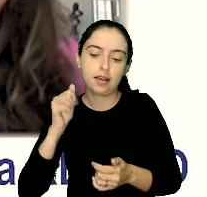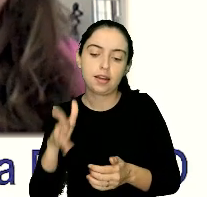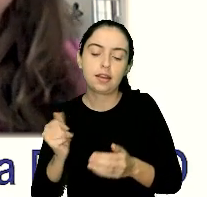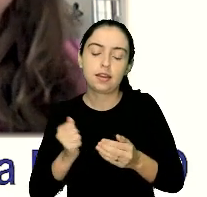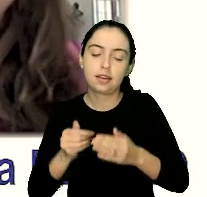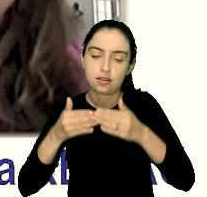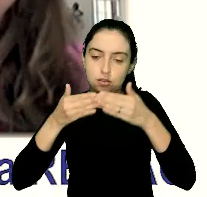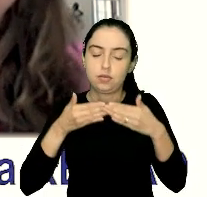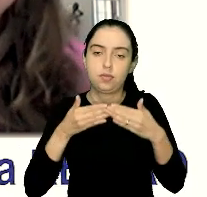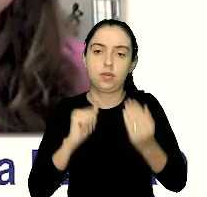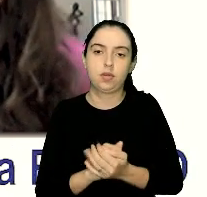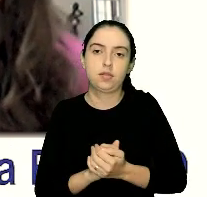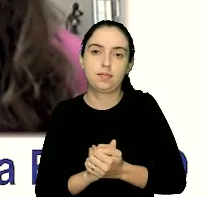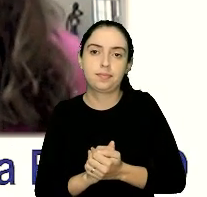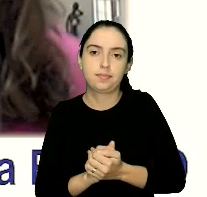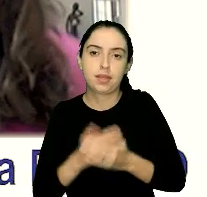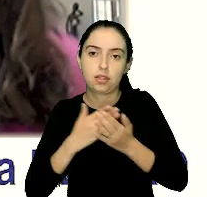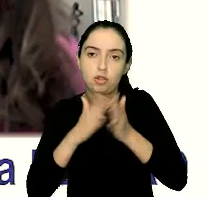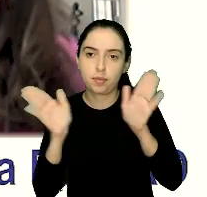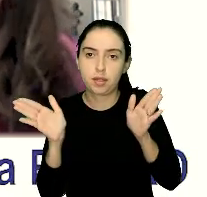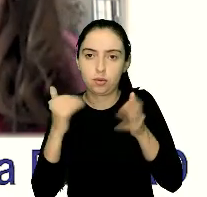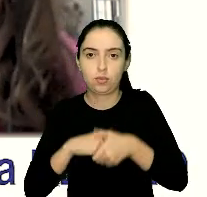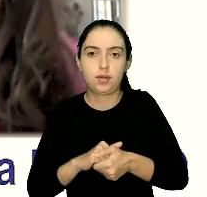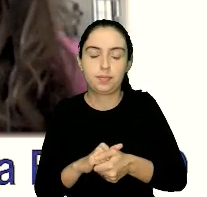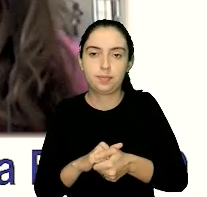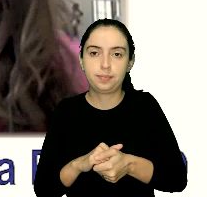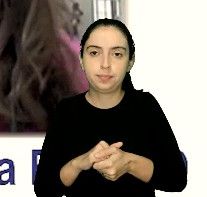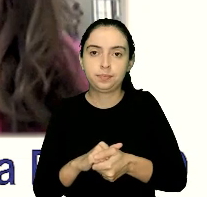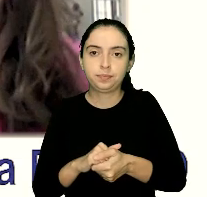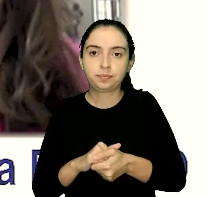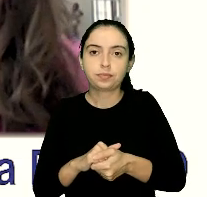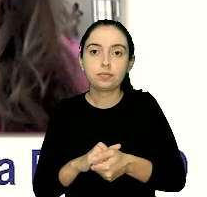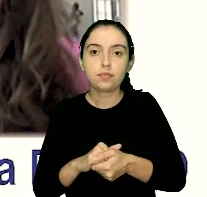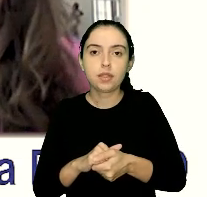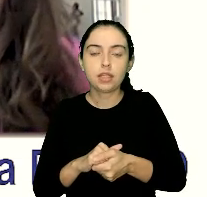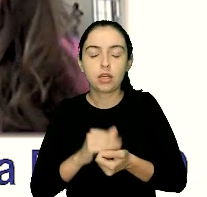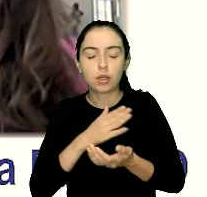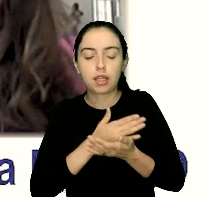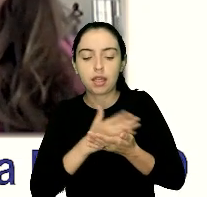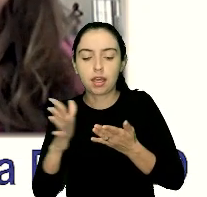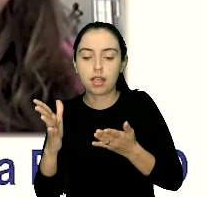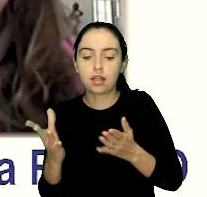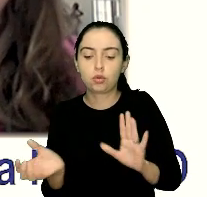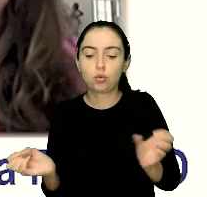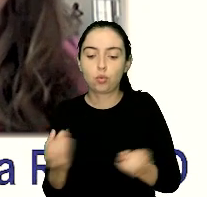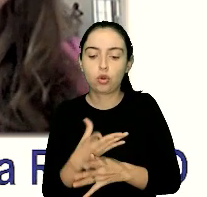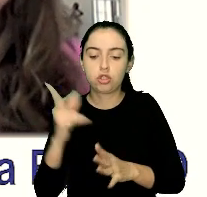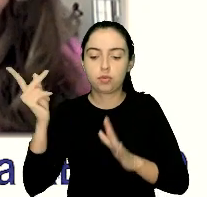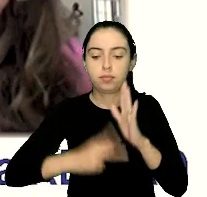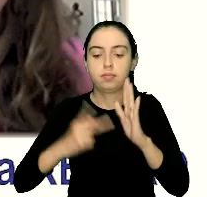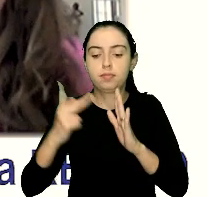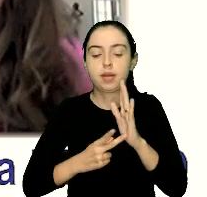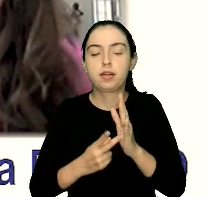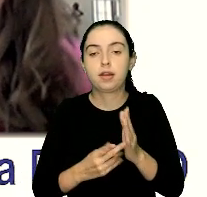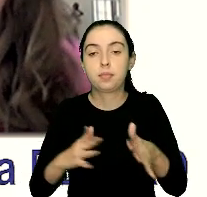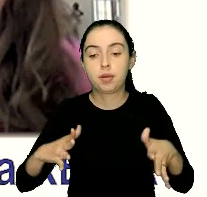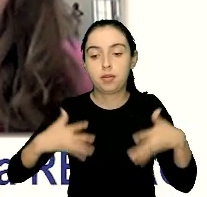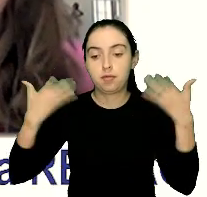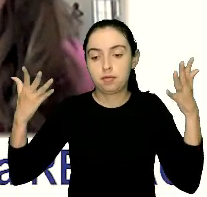abertura. Estamos lançando hoje o programa Vivamente, um programa de